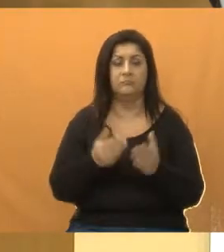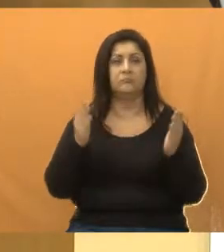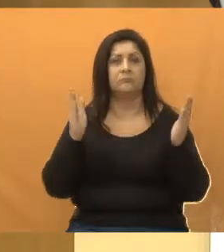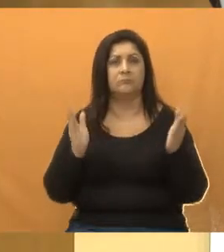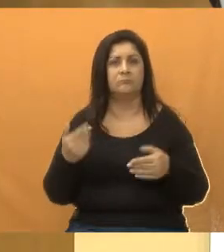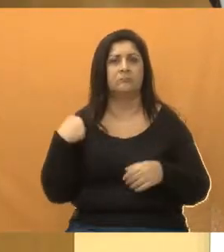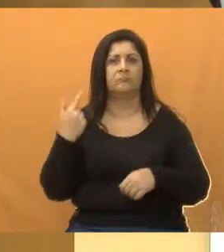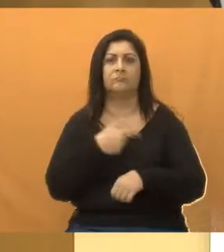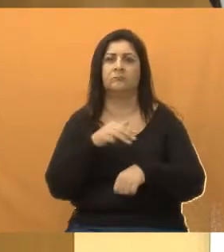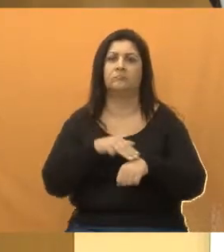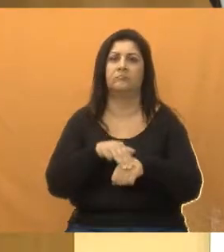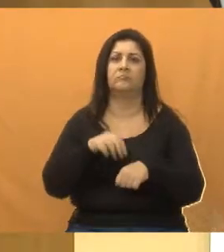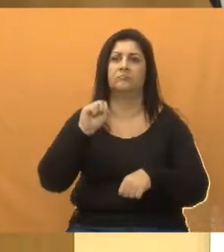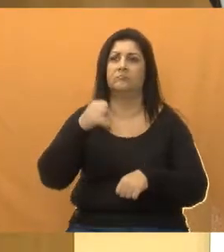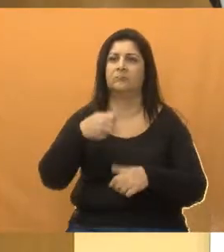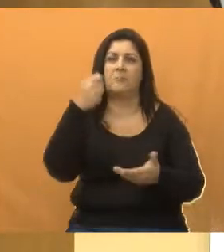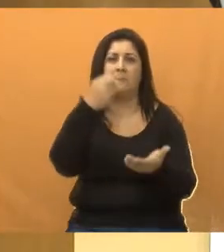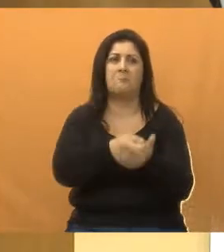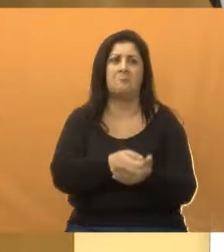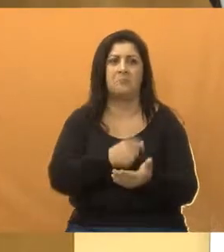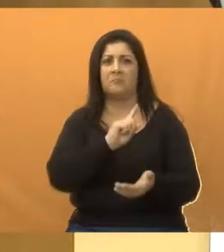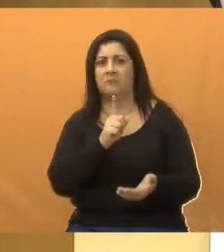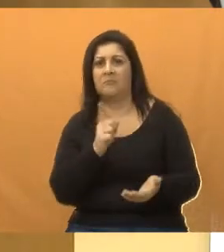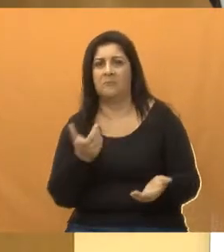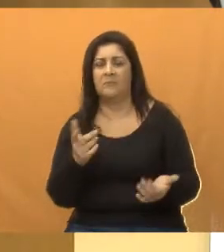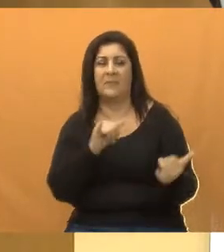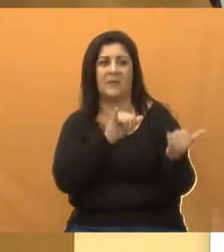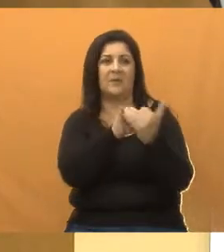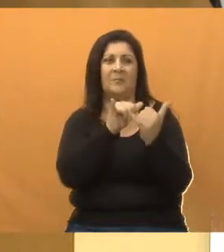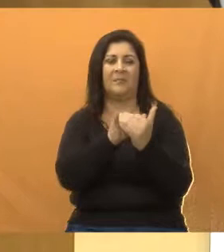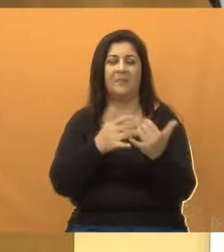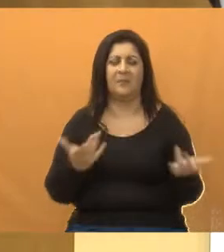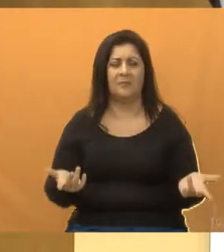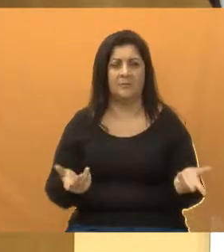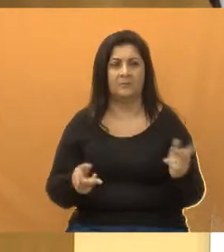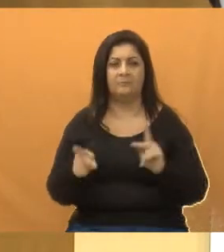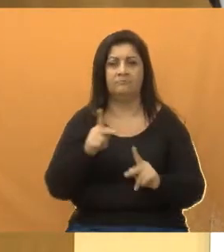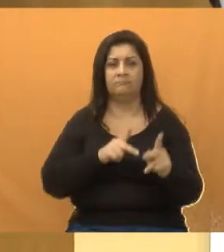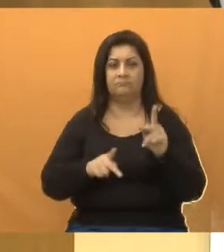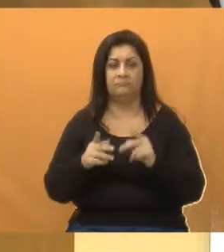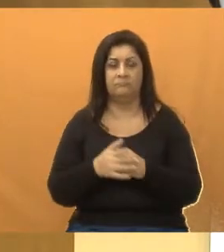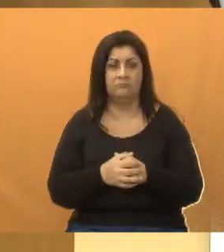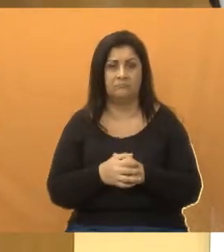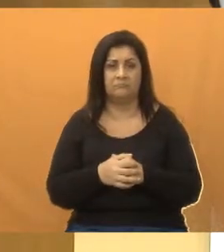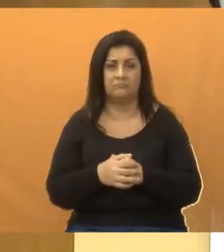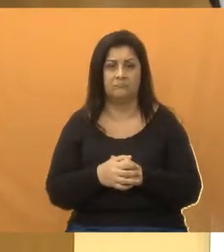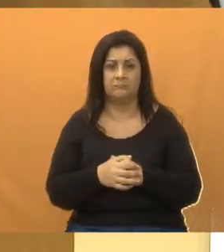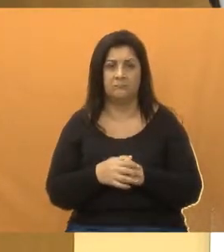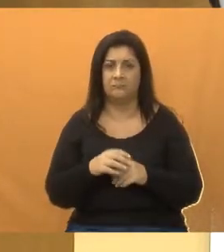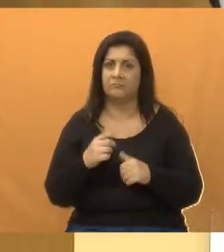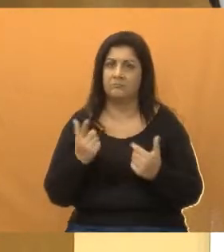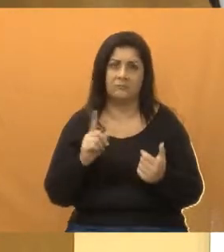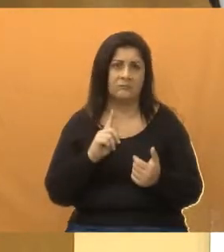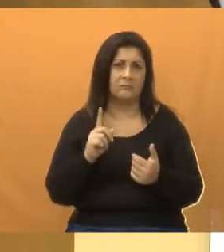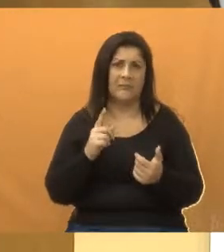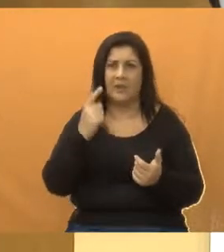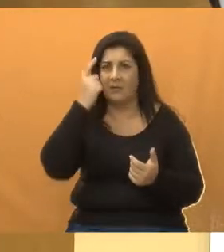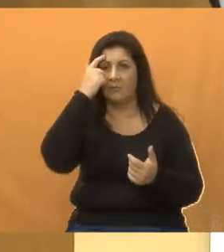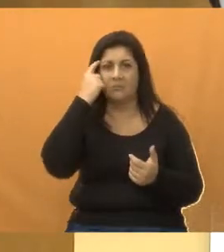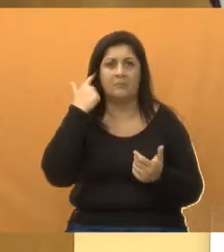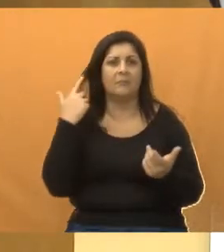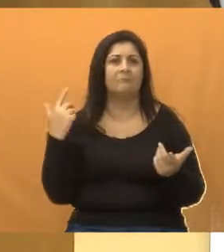gente discutir se vai ou não vai pagar, né, e para a população aqui, né, não vai mudar e nem refletir em